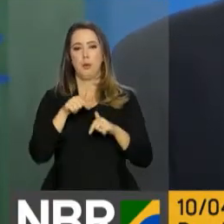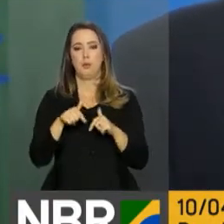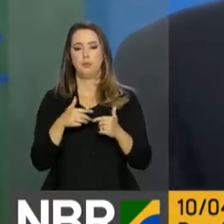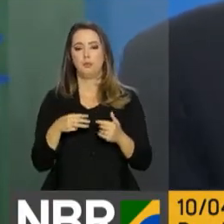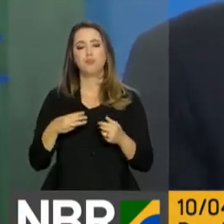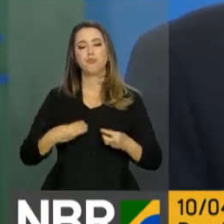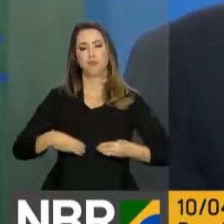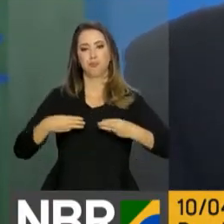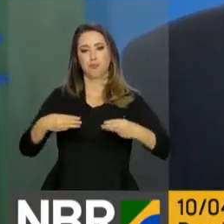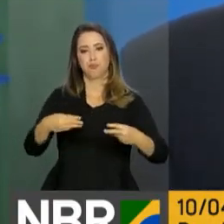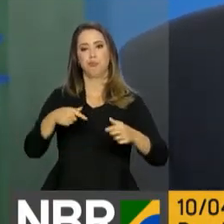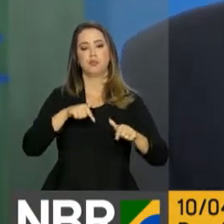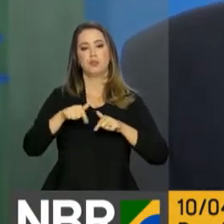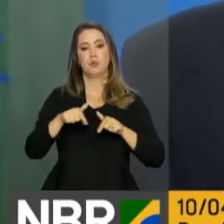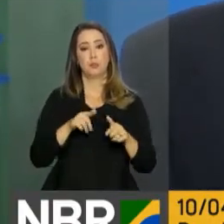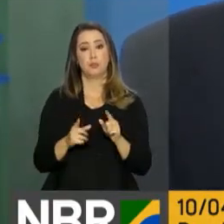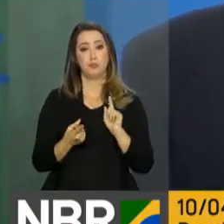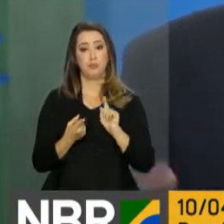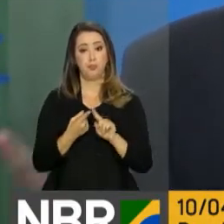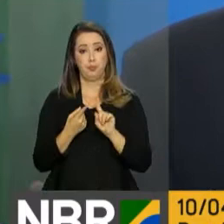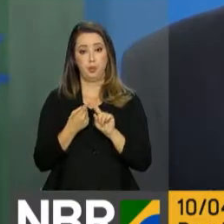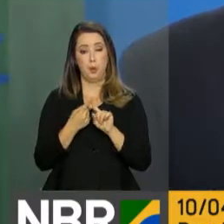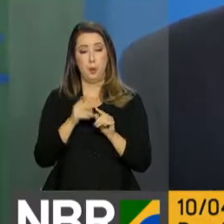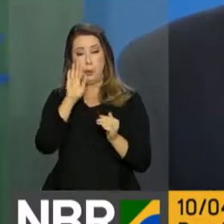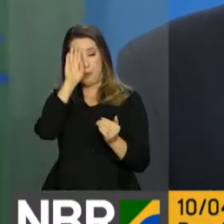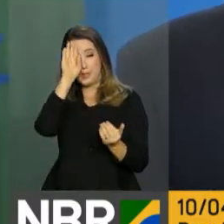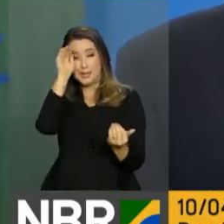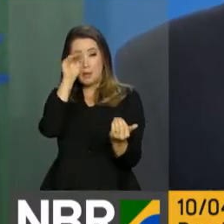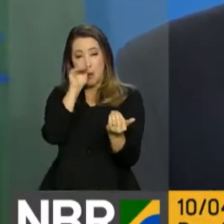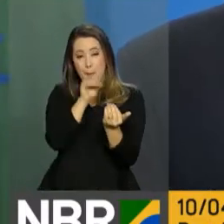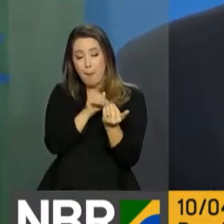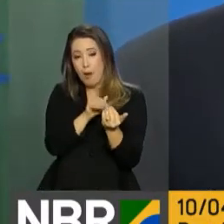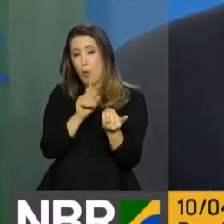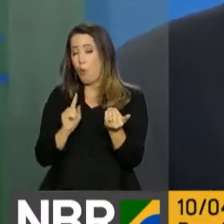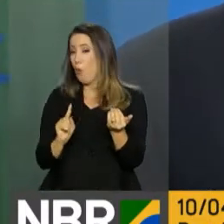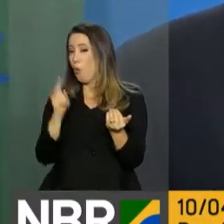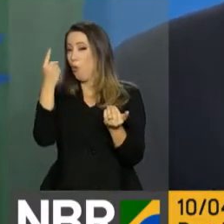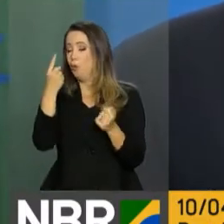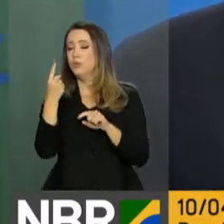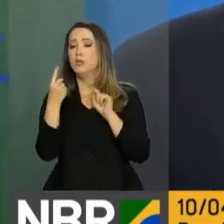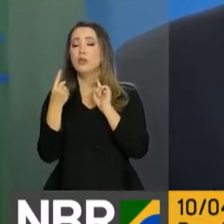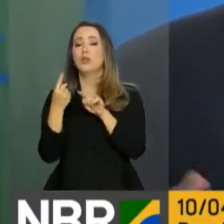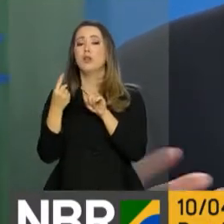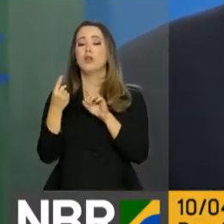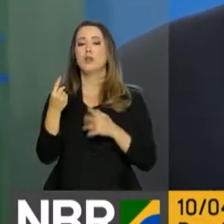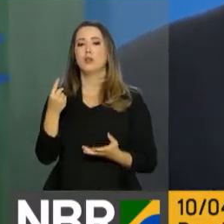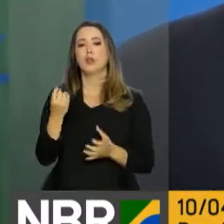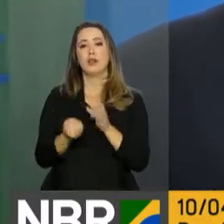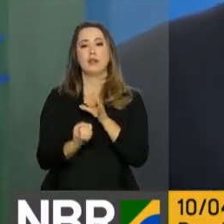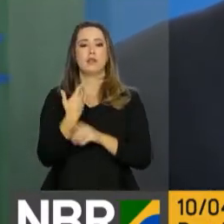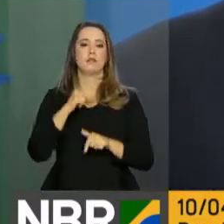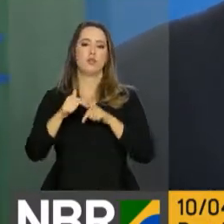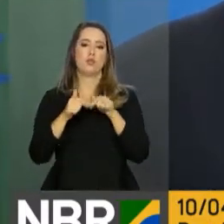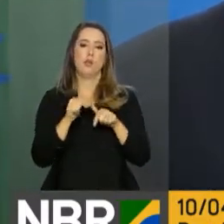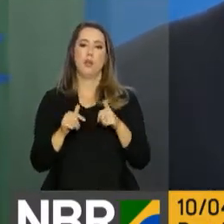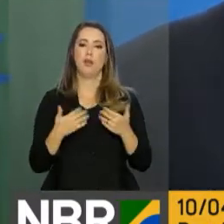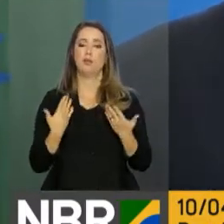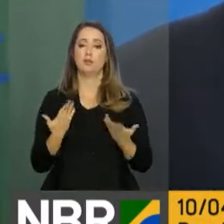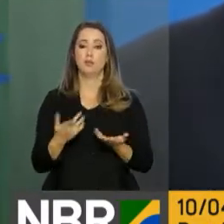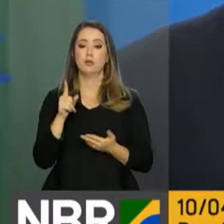A prioridade número um do nosso governo, o Elton já sabe disso, é a criação de empregos.